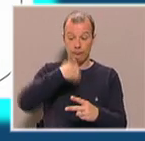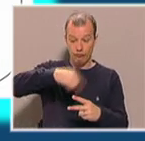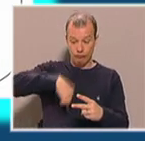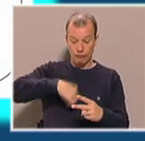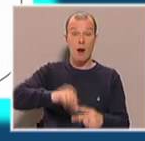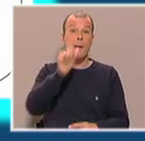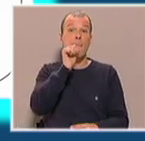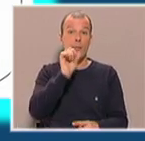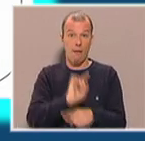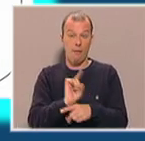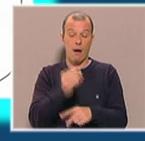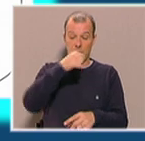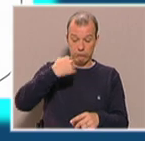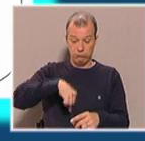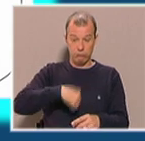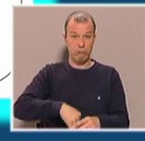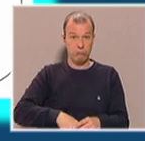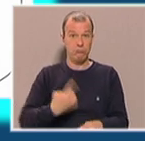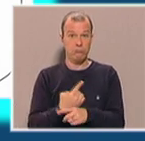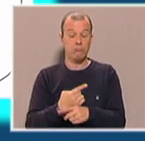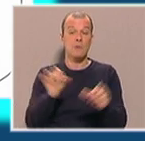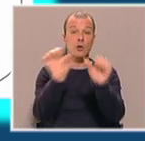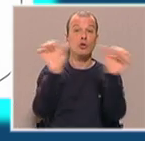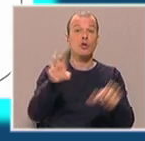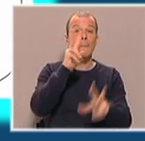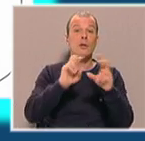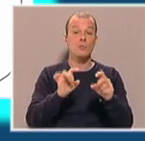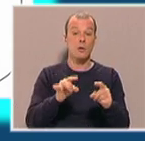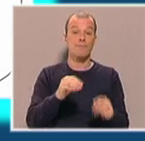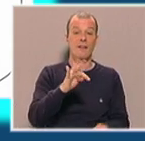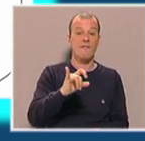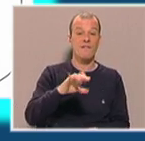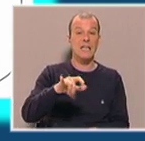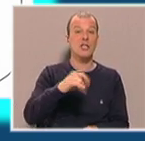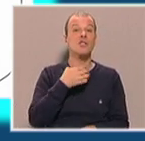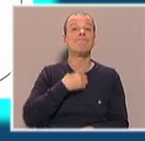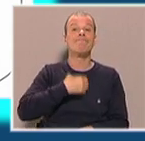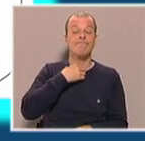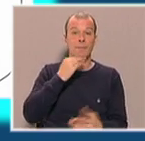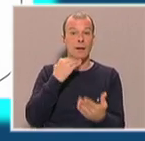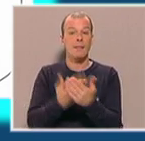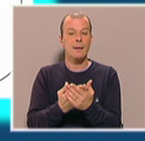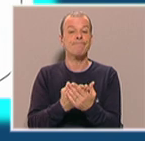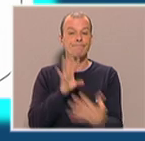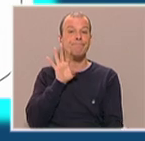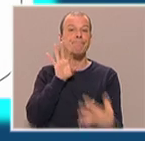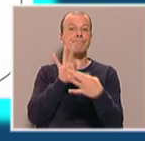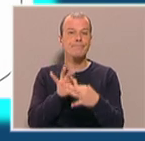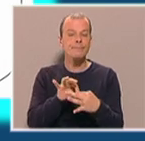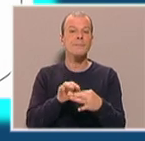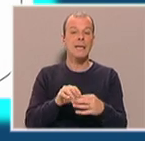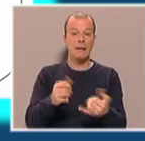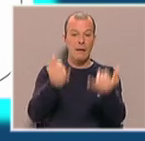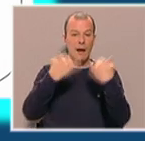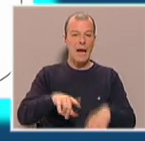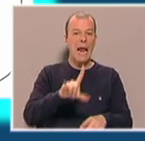que ingerimos. No sistema respiratório, a faringe estabelece a comunicação entre as fossas nasais e a